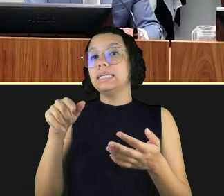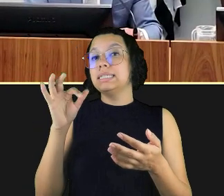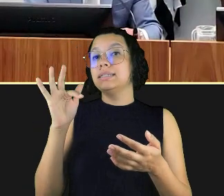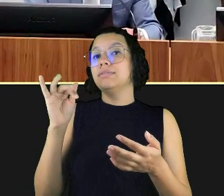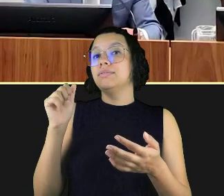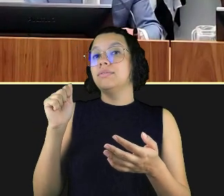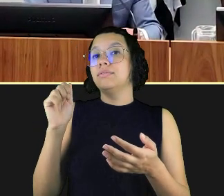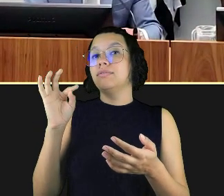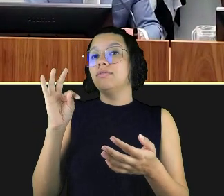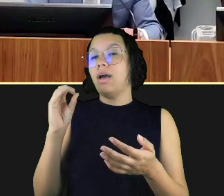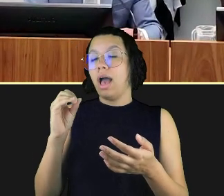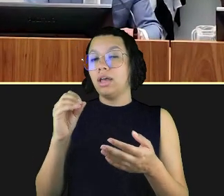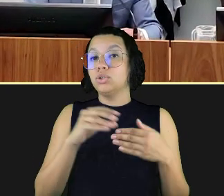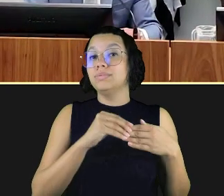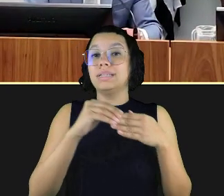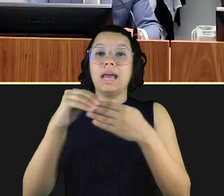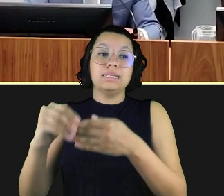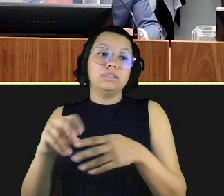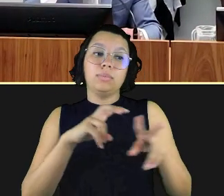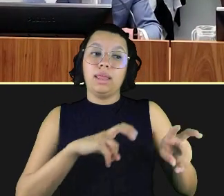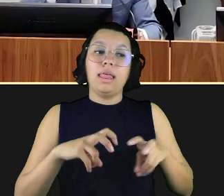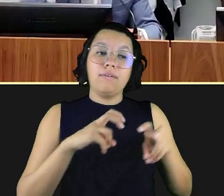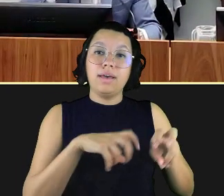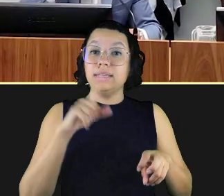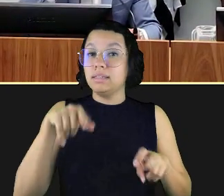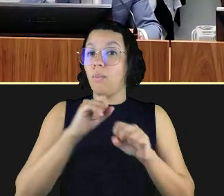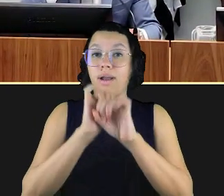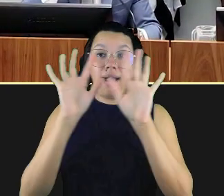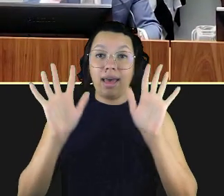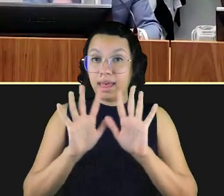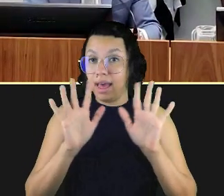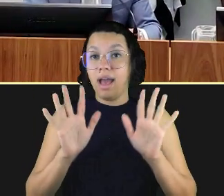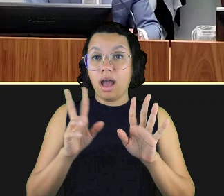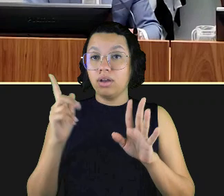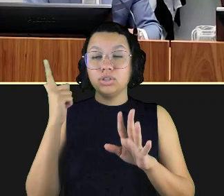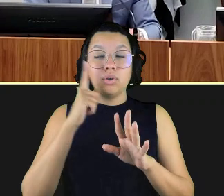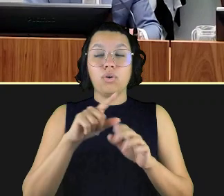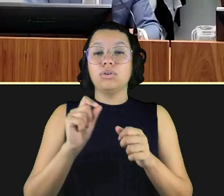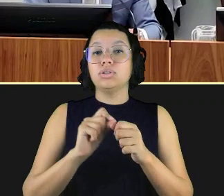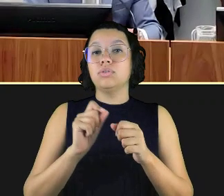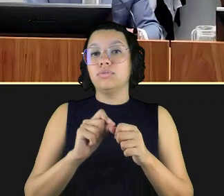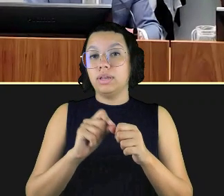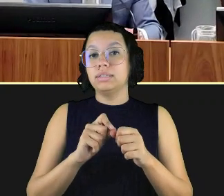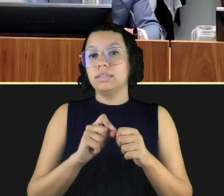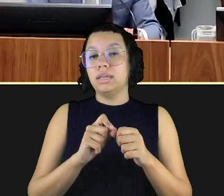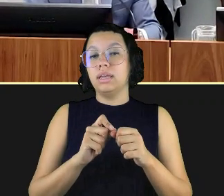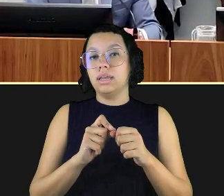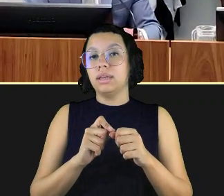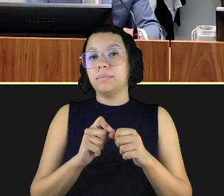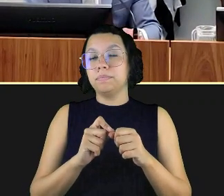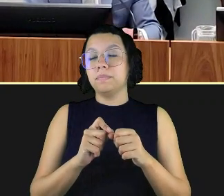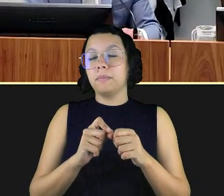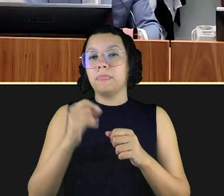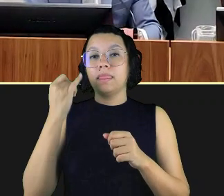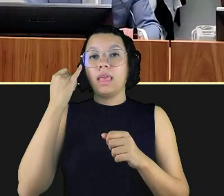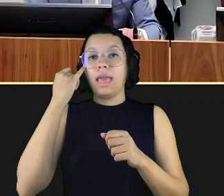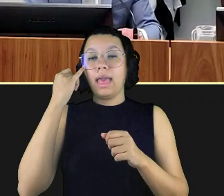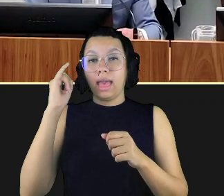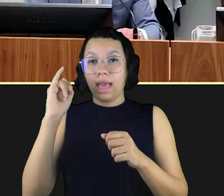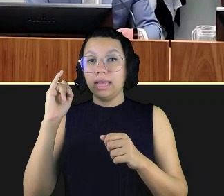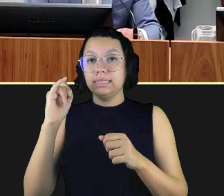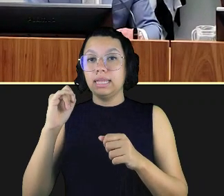suficientemente claros, e eu consigo fazer a acomodação da hipótese no artigo 133,